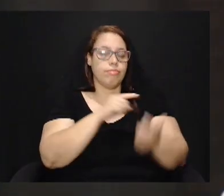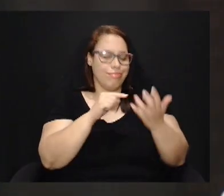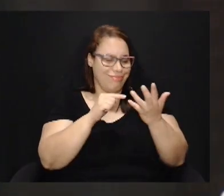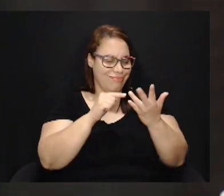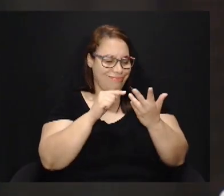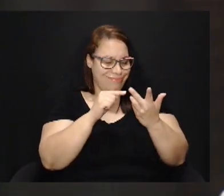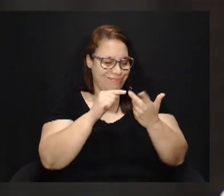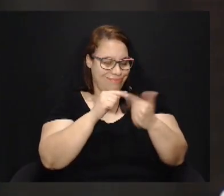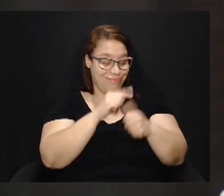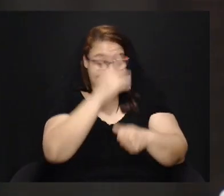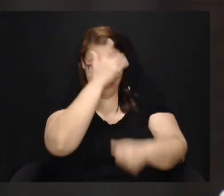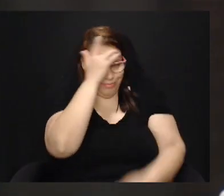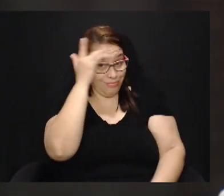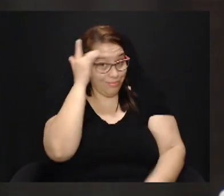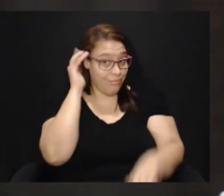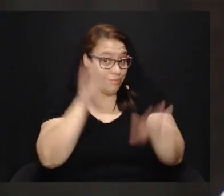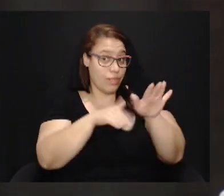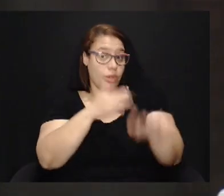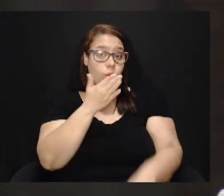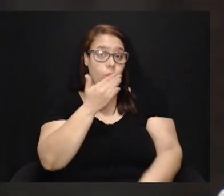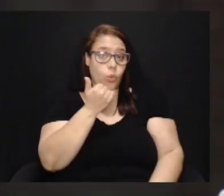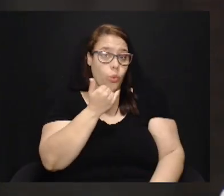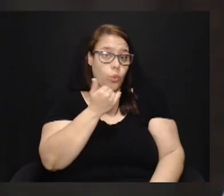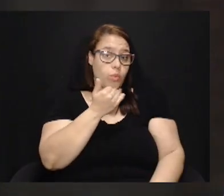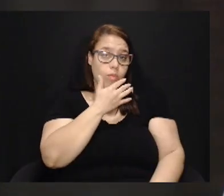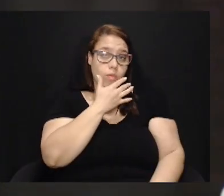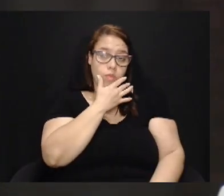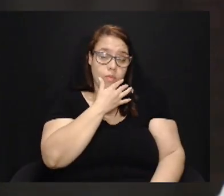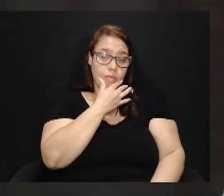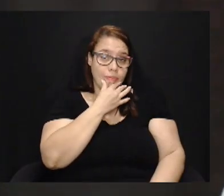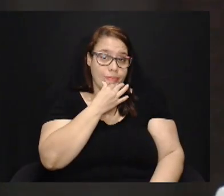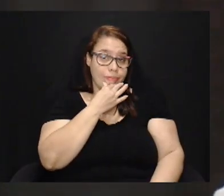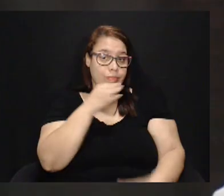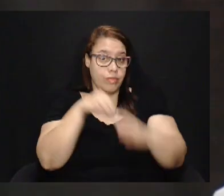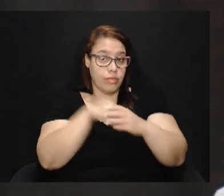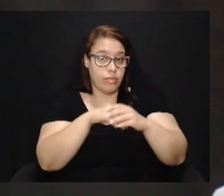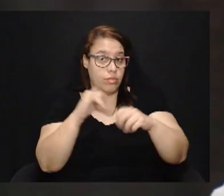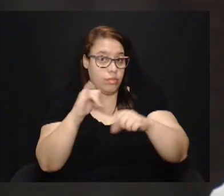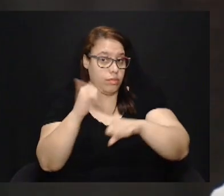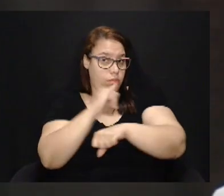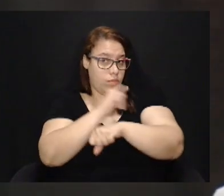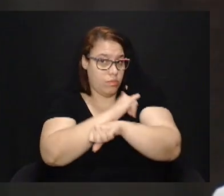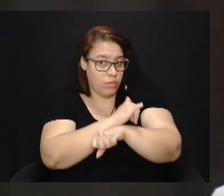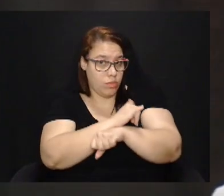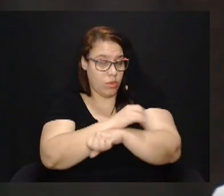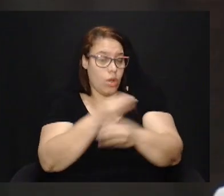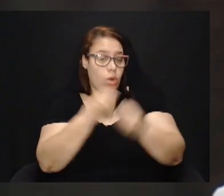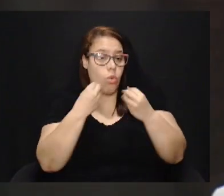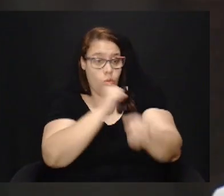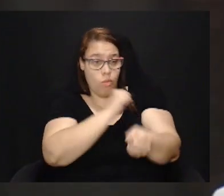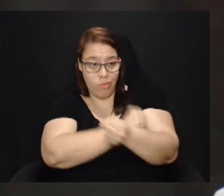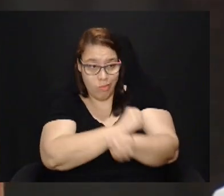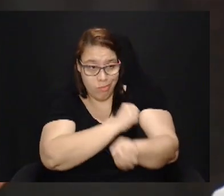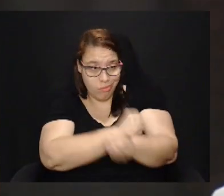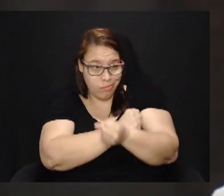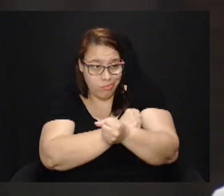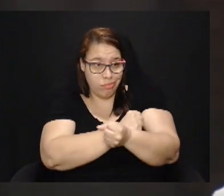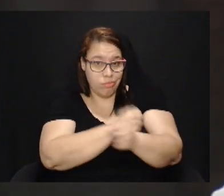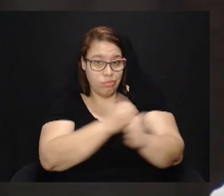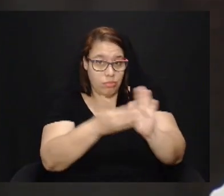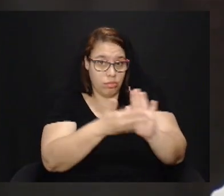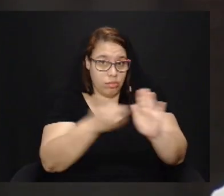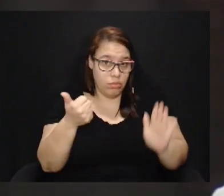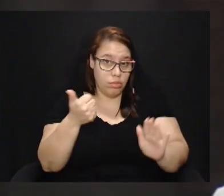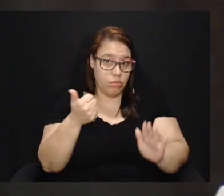falam, às vezes, o comer, né? Dentro da obesidade, as pessoas falam, é como um vício, né? Então, você pode tirar o álcool para um